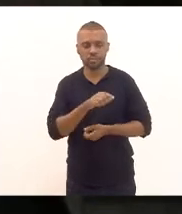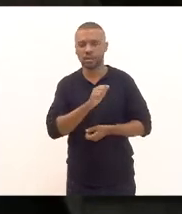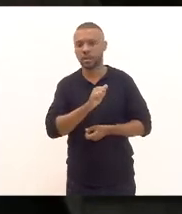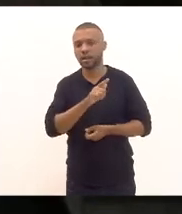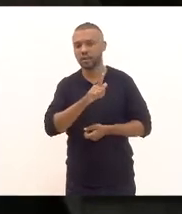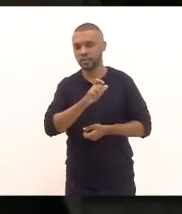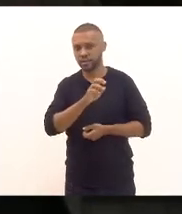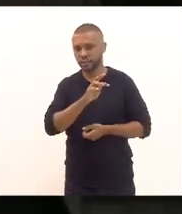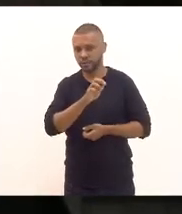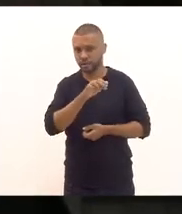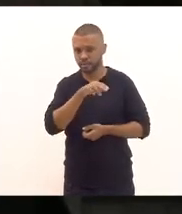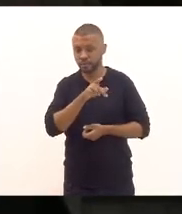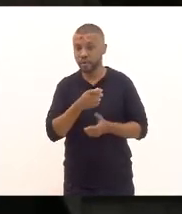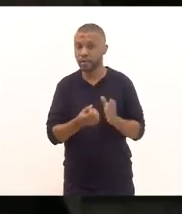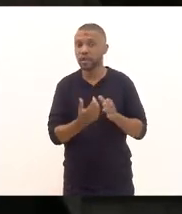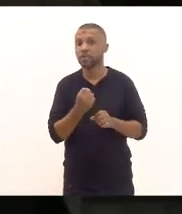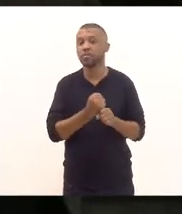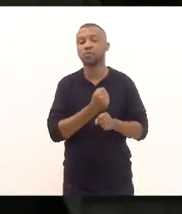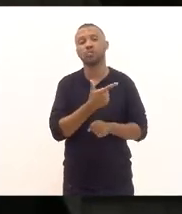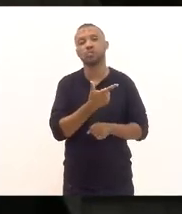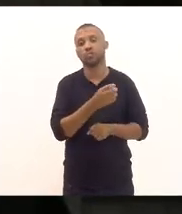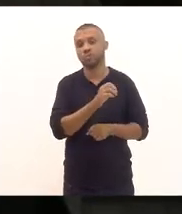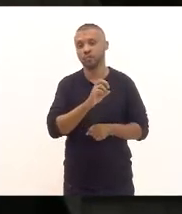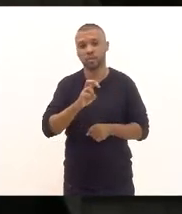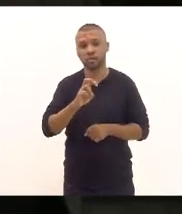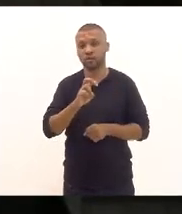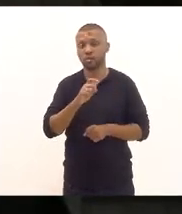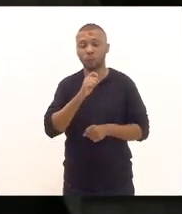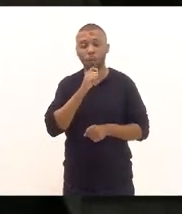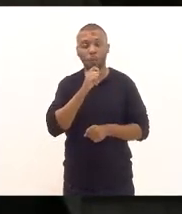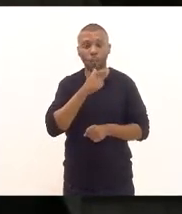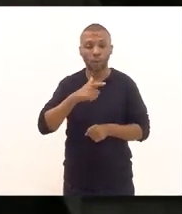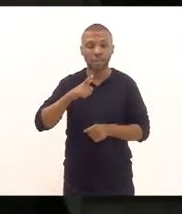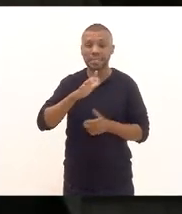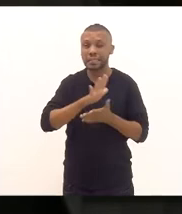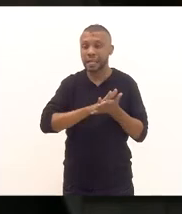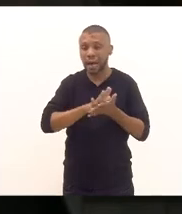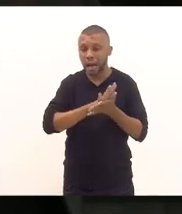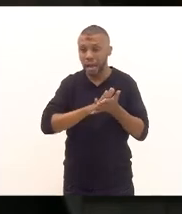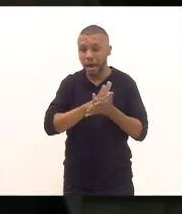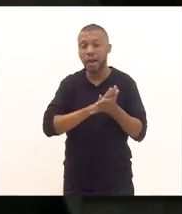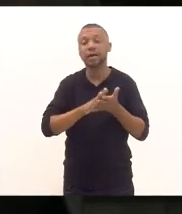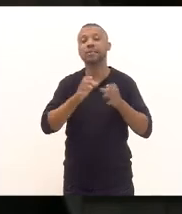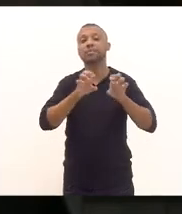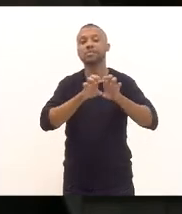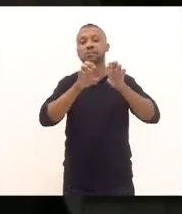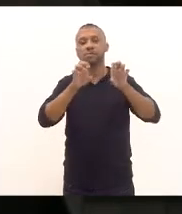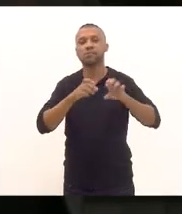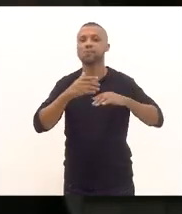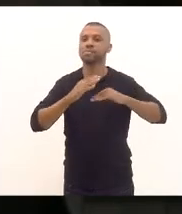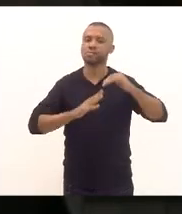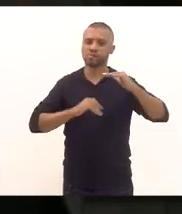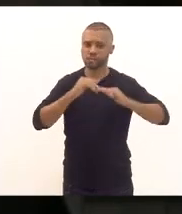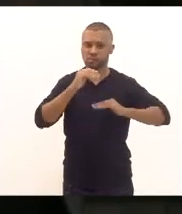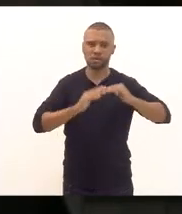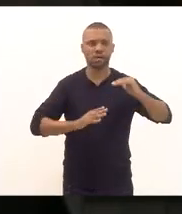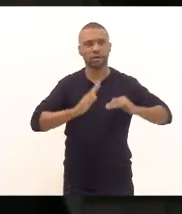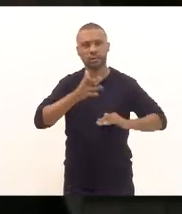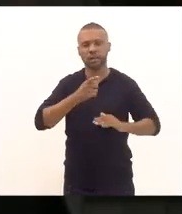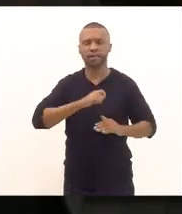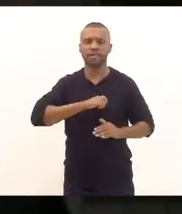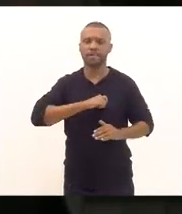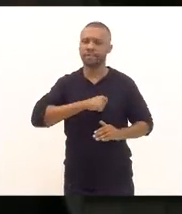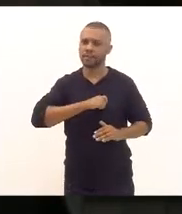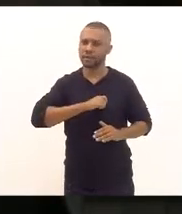em 2005 né não dispõe praticamente de nenhuma estrutura profissionalizada de